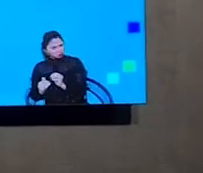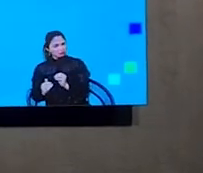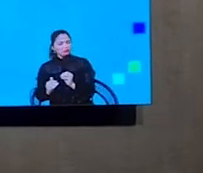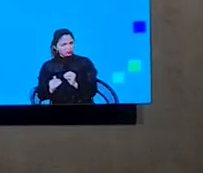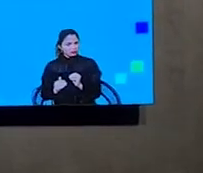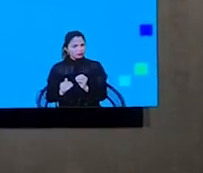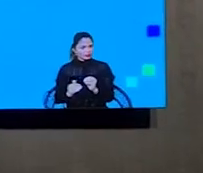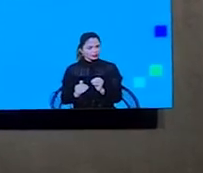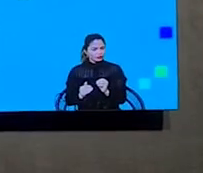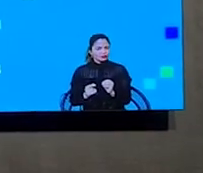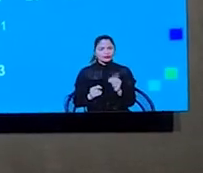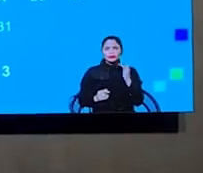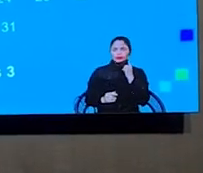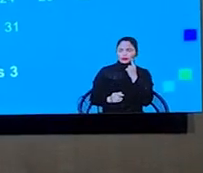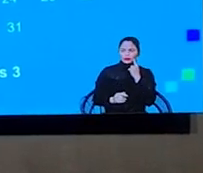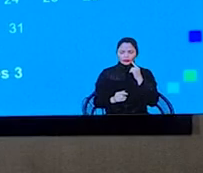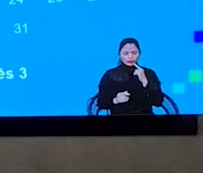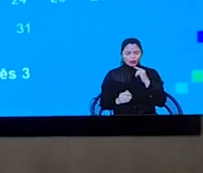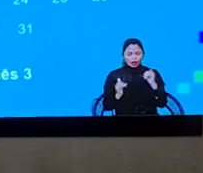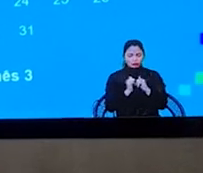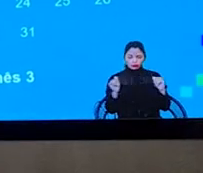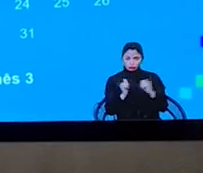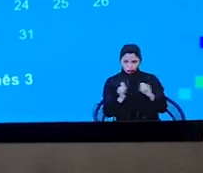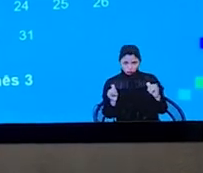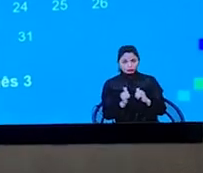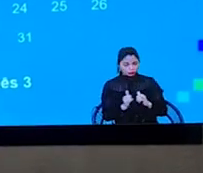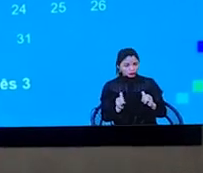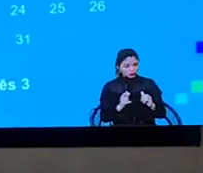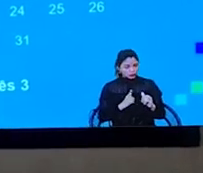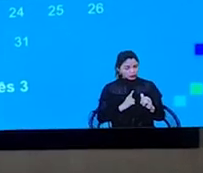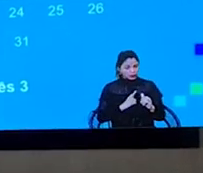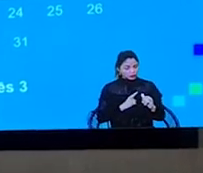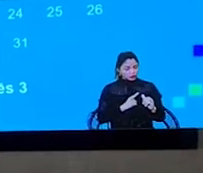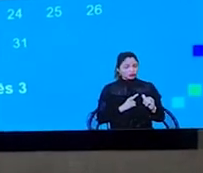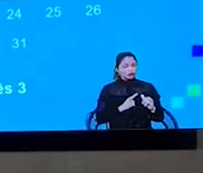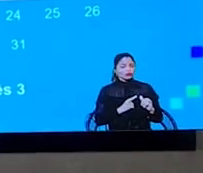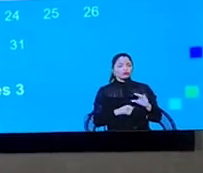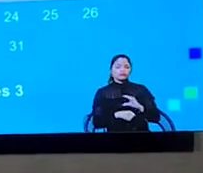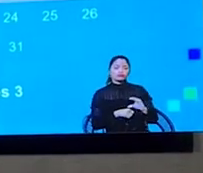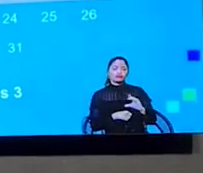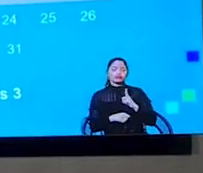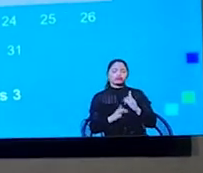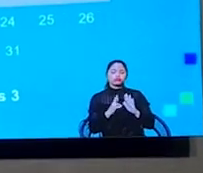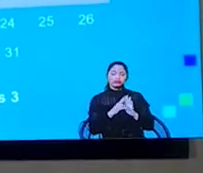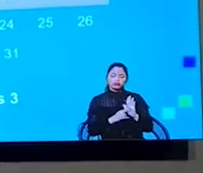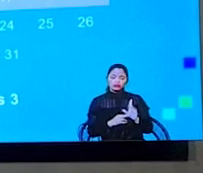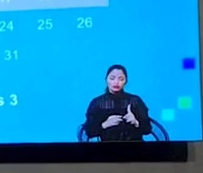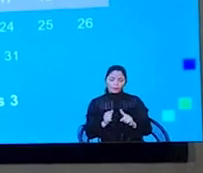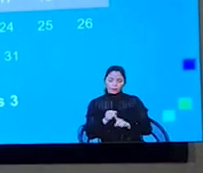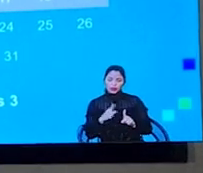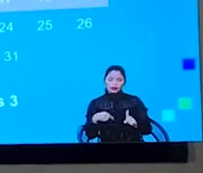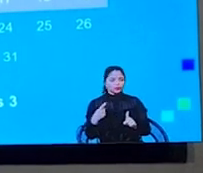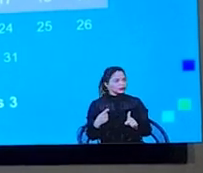dia 30, você recebendo a informação de que você vai coparticipar o frete e no dia 1 a regra está valendo do mês seguinte. Você não tem